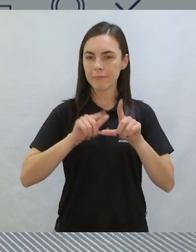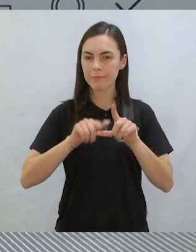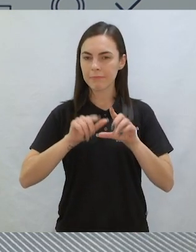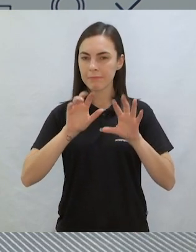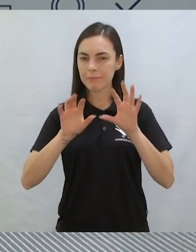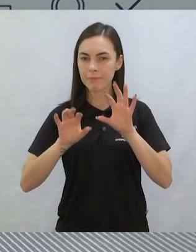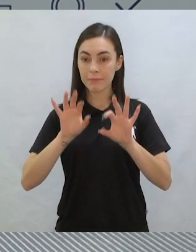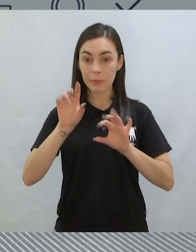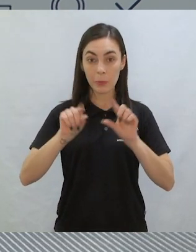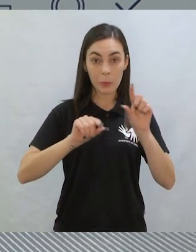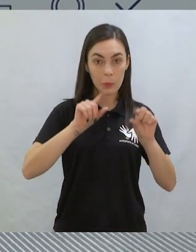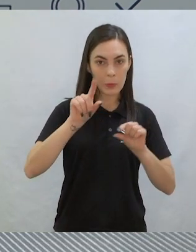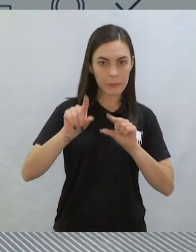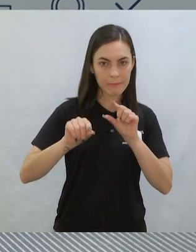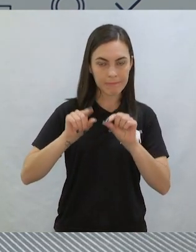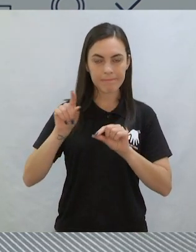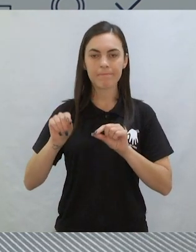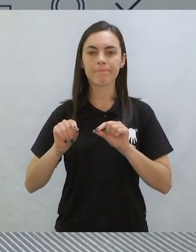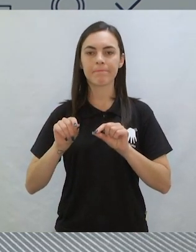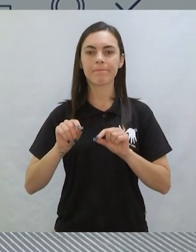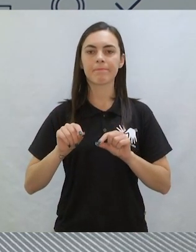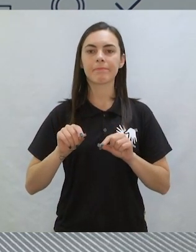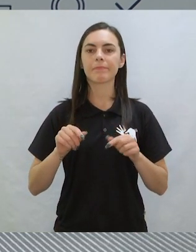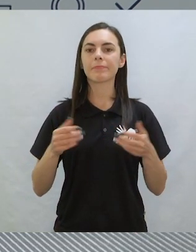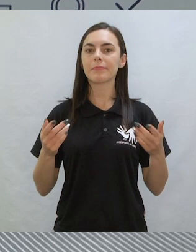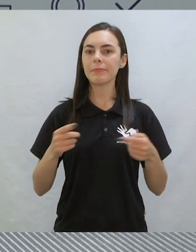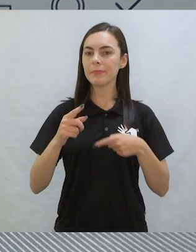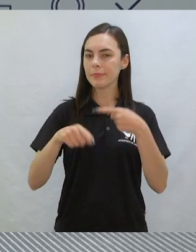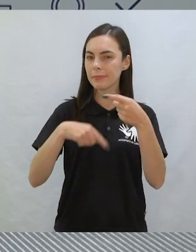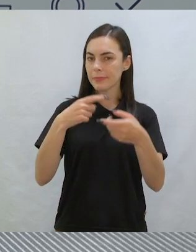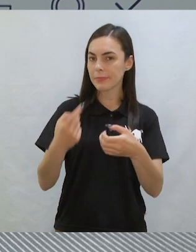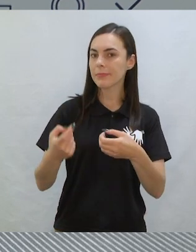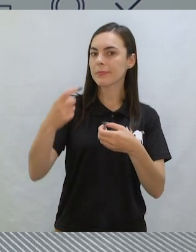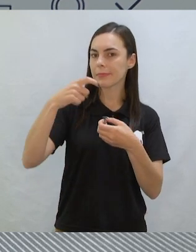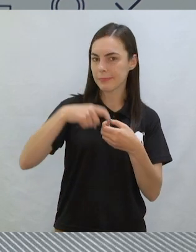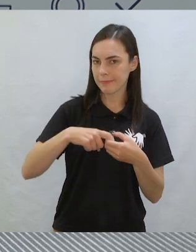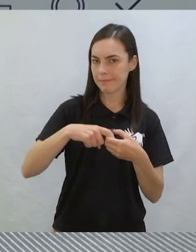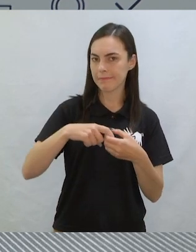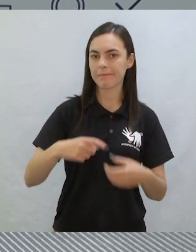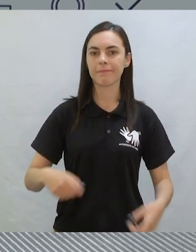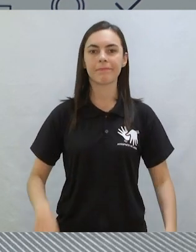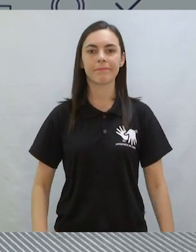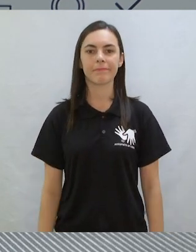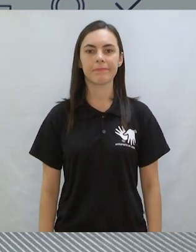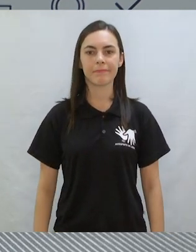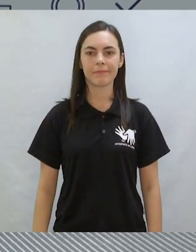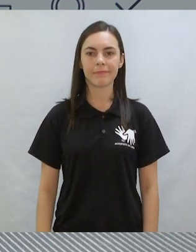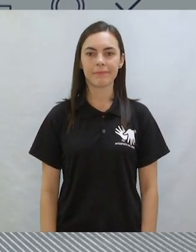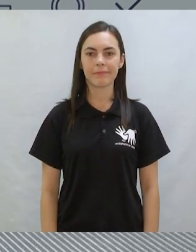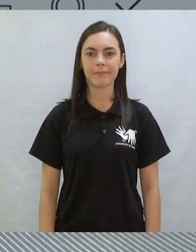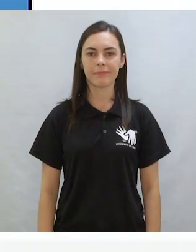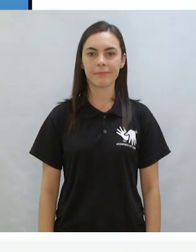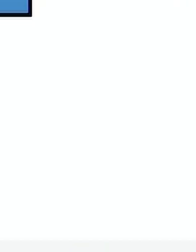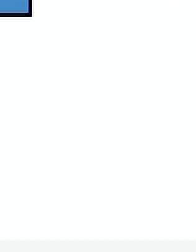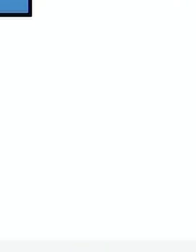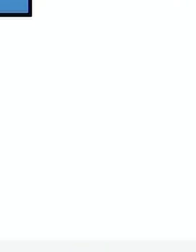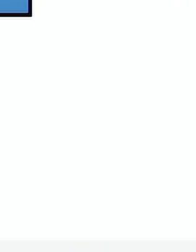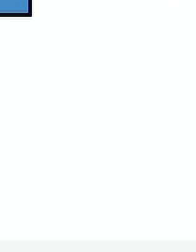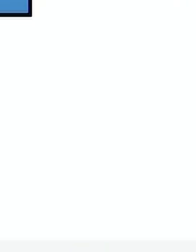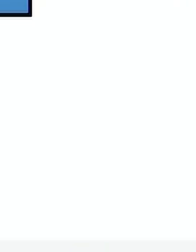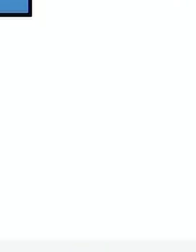separem estas letras aí lá no seu alfabeto móvel. E a gente já volta.